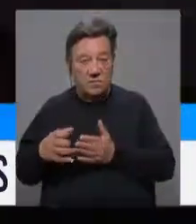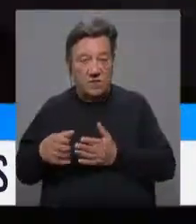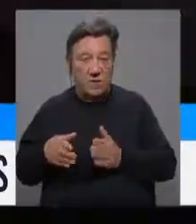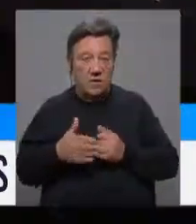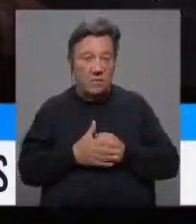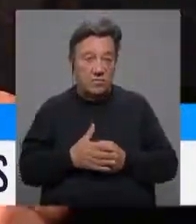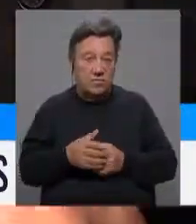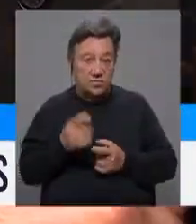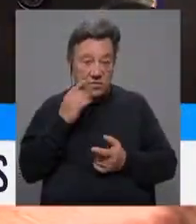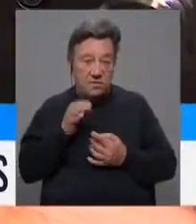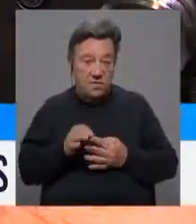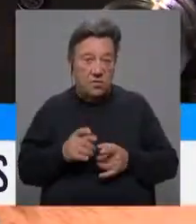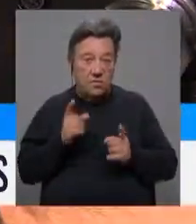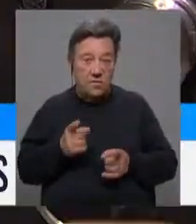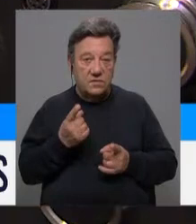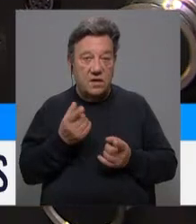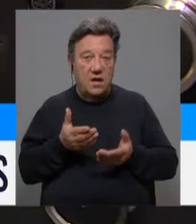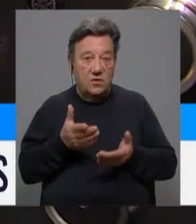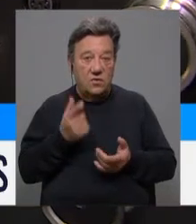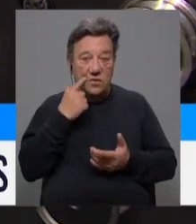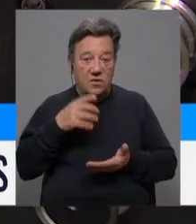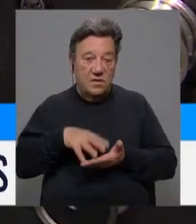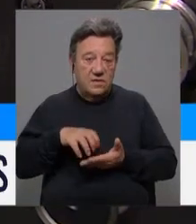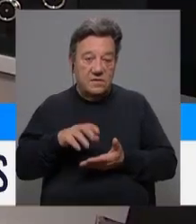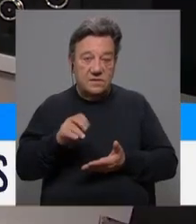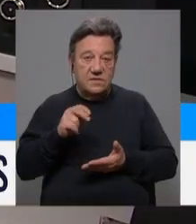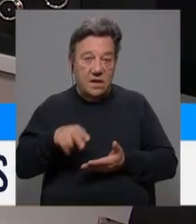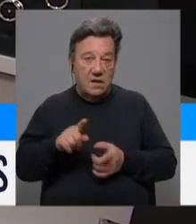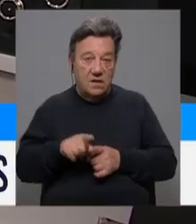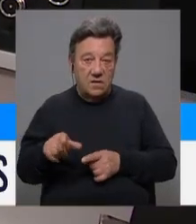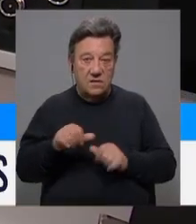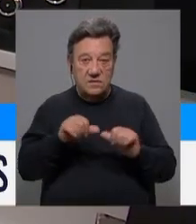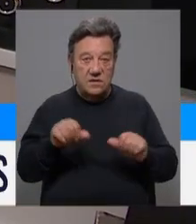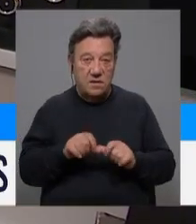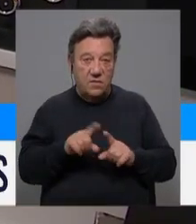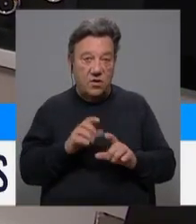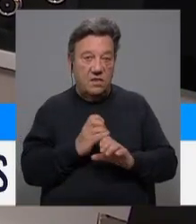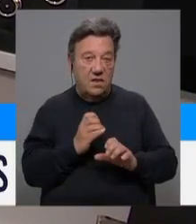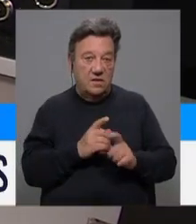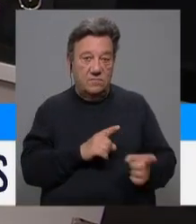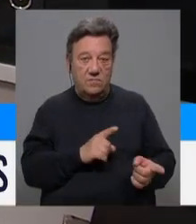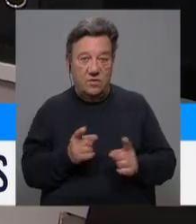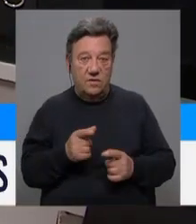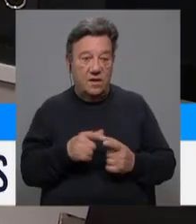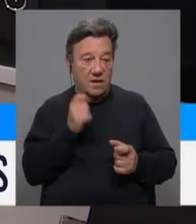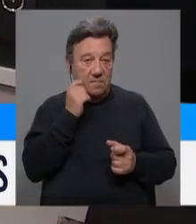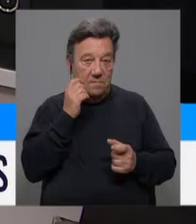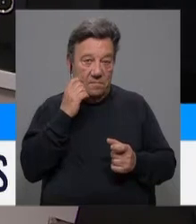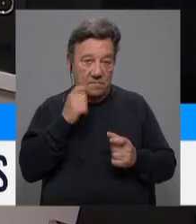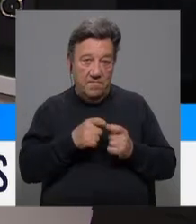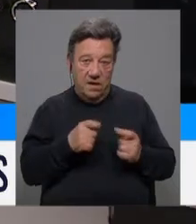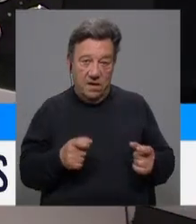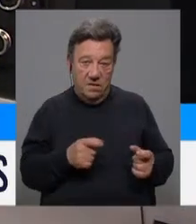processo meticuloso que começa com a ajuda de um scanner como este. Um sistema de transporte que vai levar a película